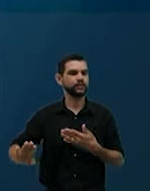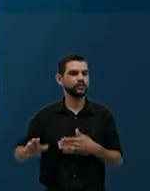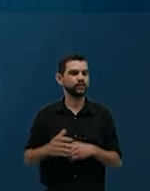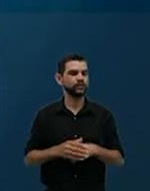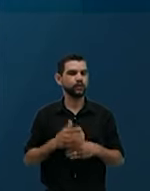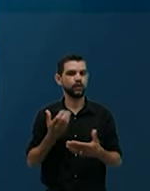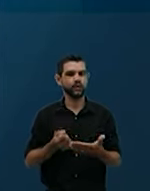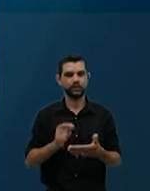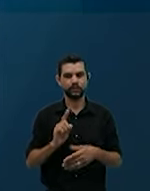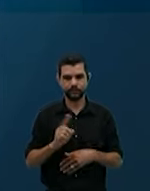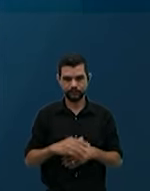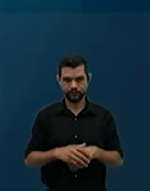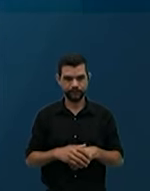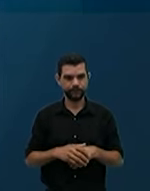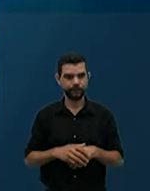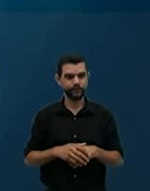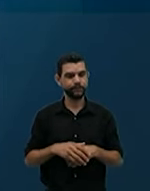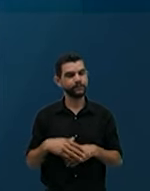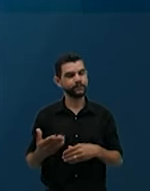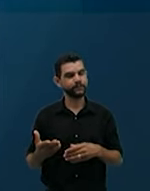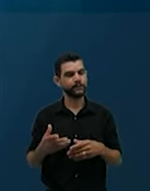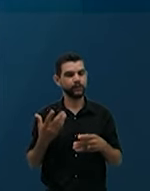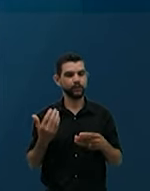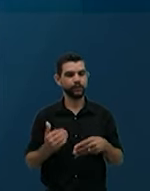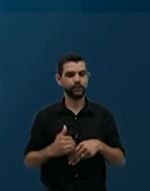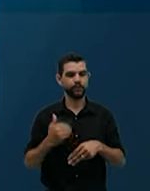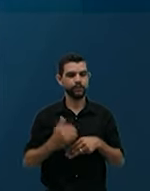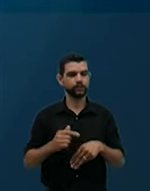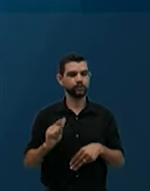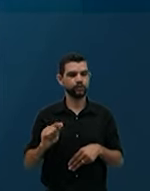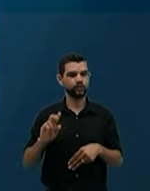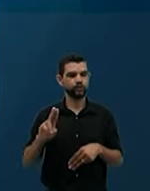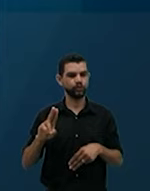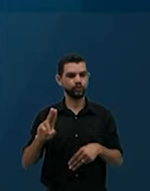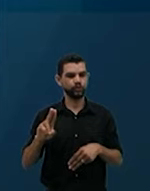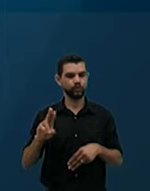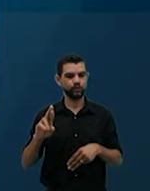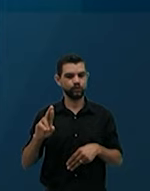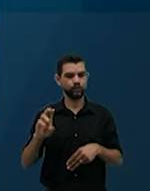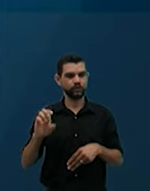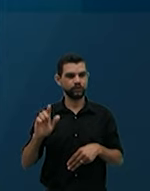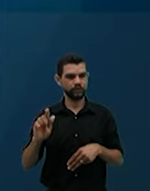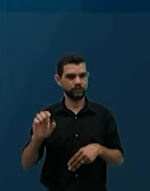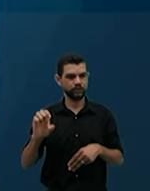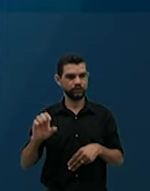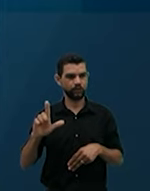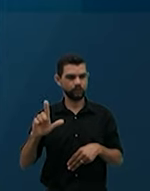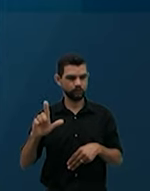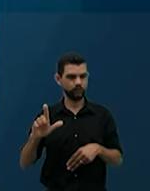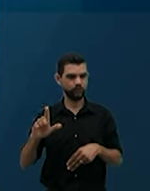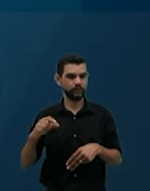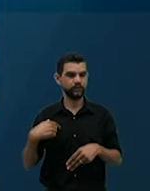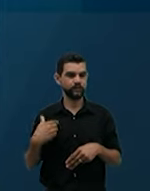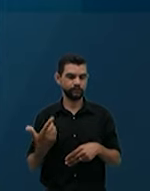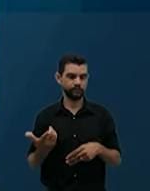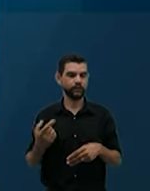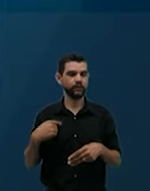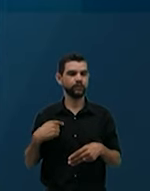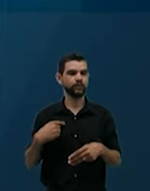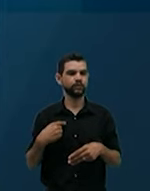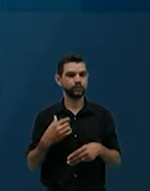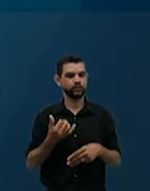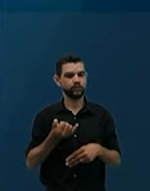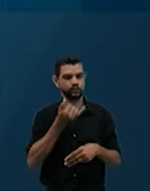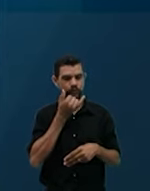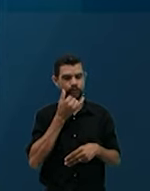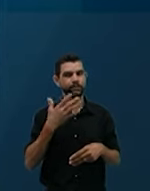expôs, e também destes que estou colocando agora, pedindo uma vez mais licença, eu vou acompanhar o senhor